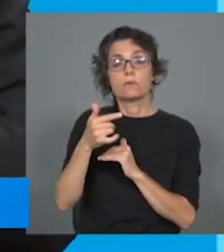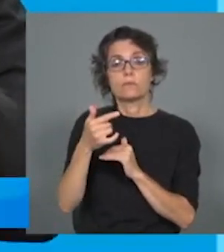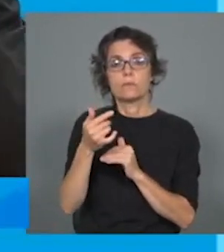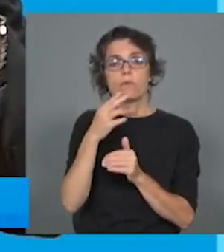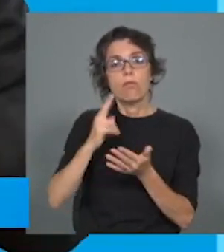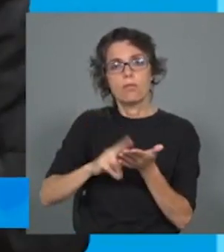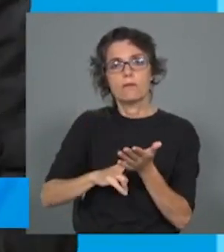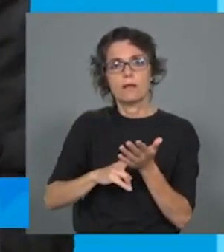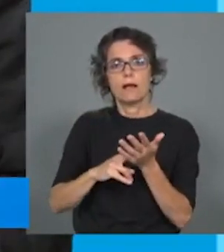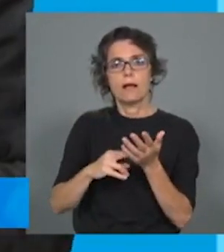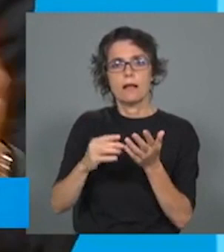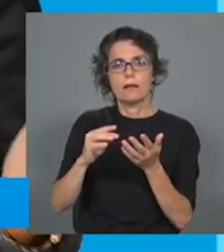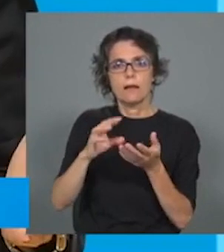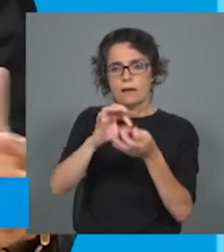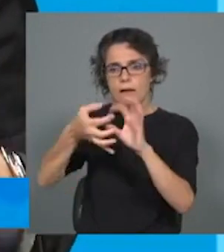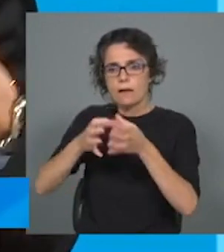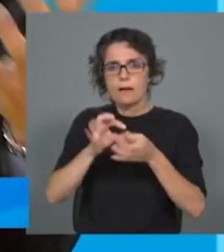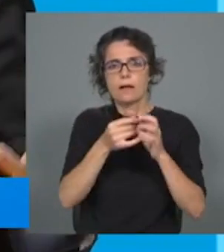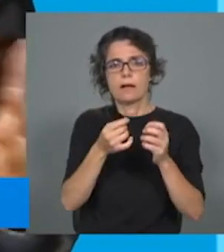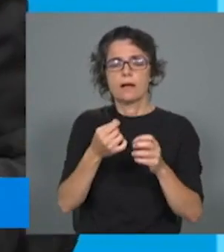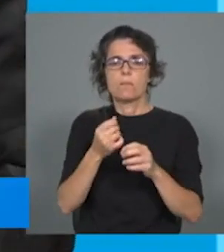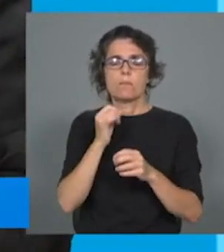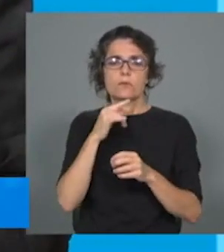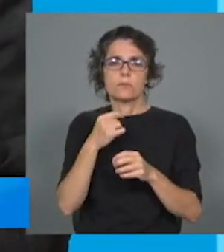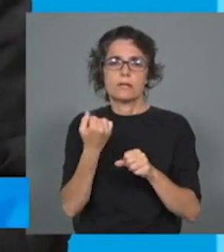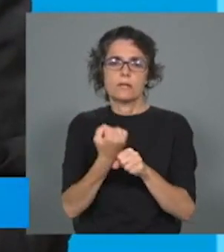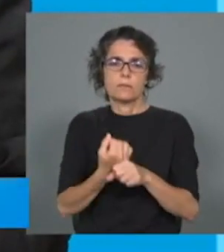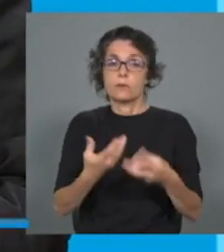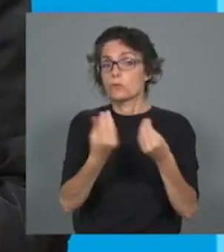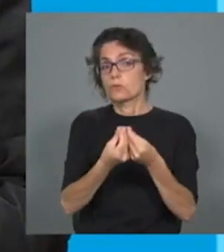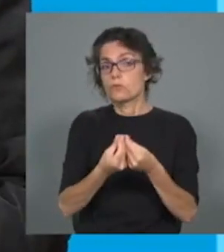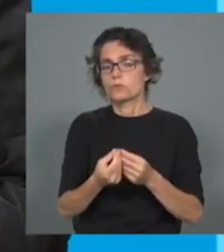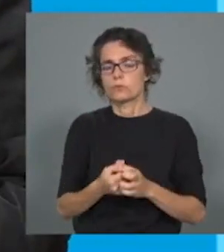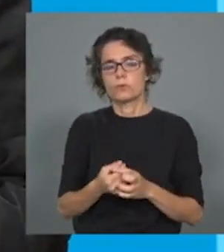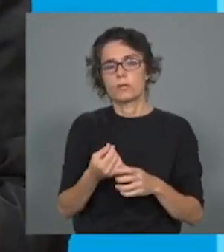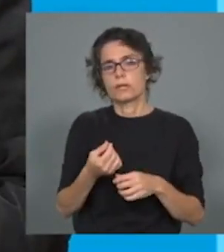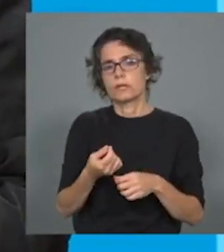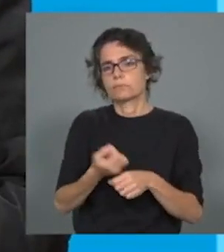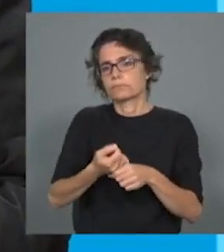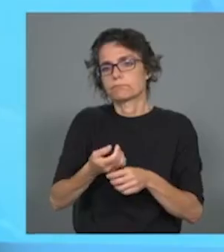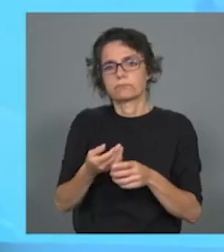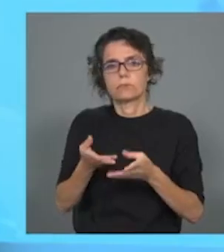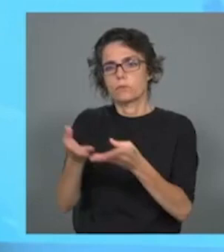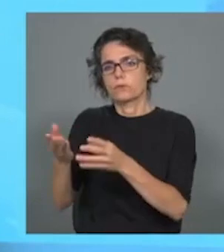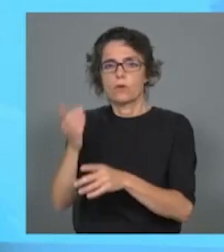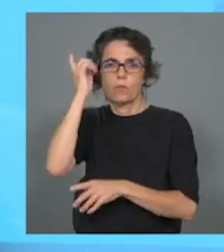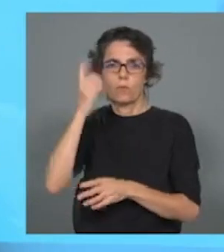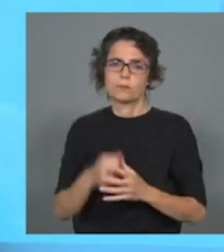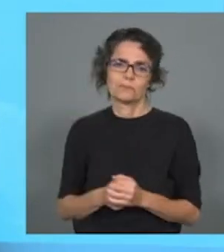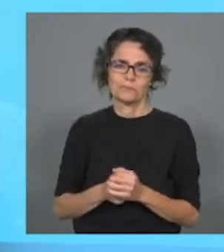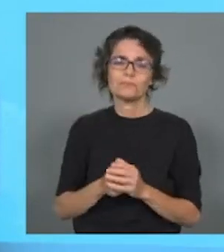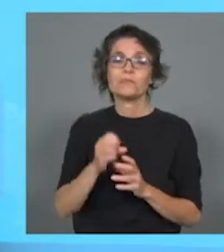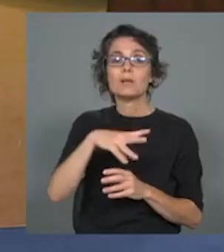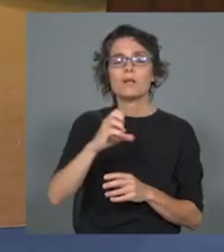aqui uma articulação que permita que todos possam ganhar ainda mais naquilo que seja este serviço aos bombeiros. Américo Aguiar, agradeço ter estado aqui no programa